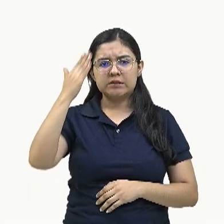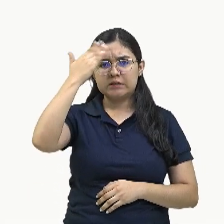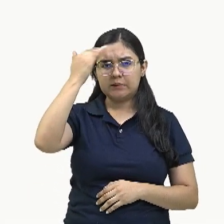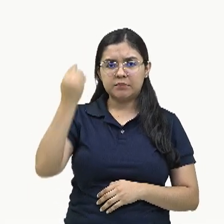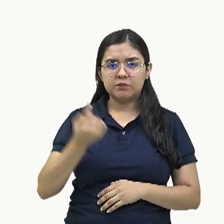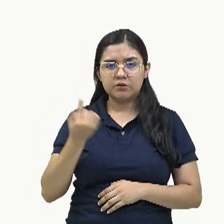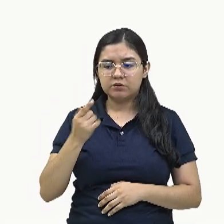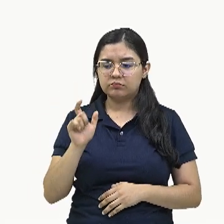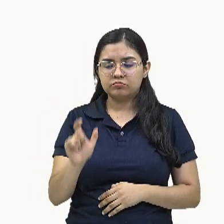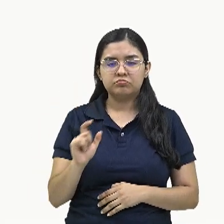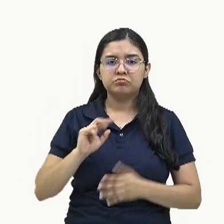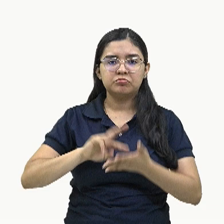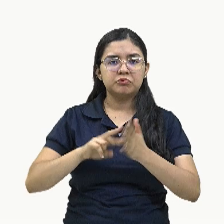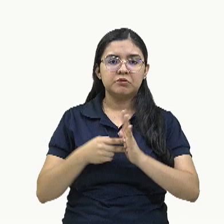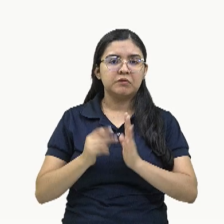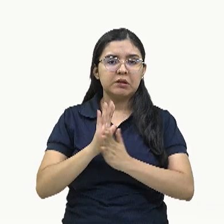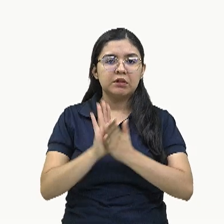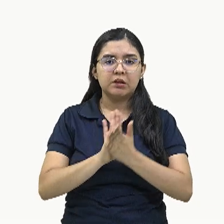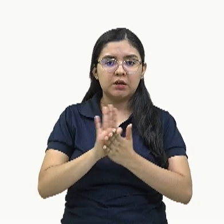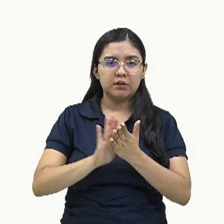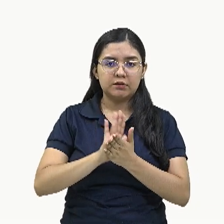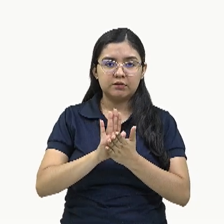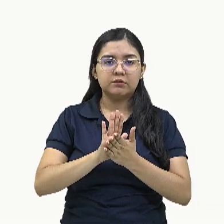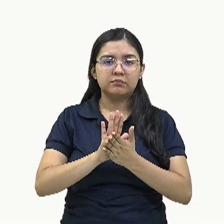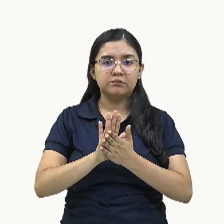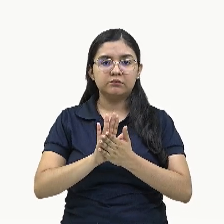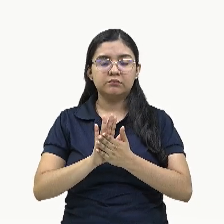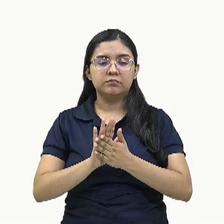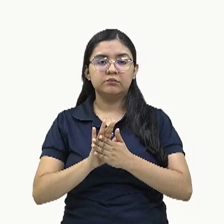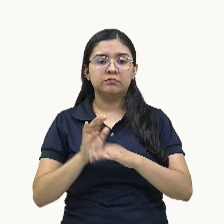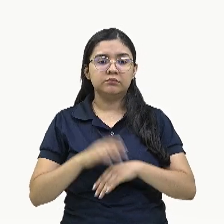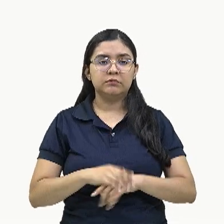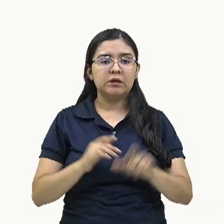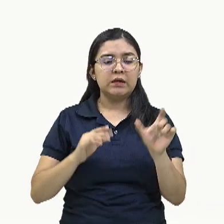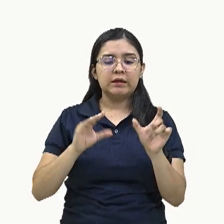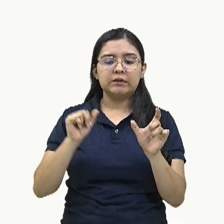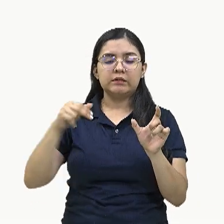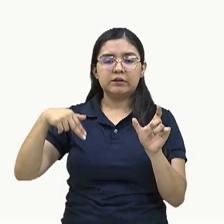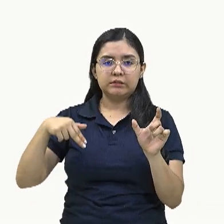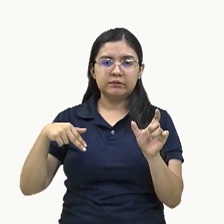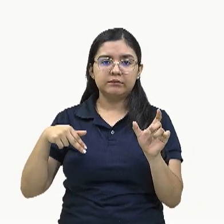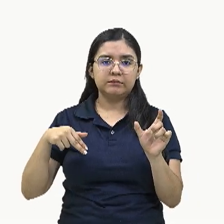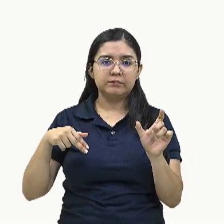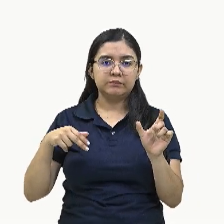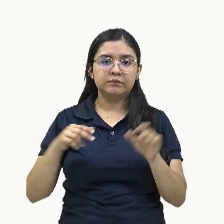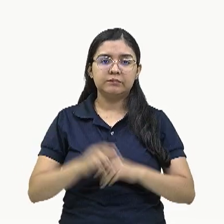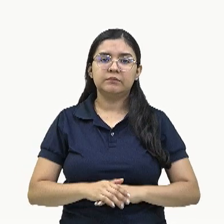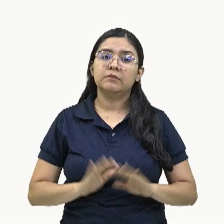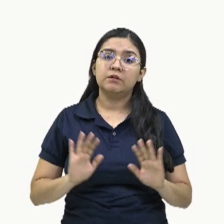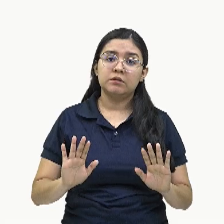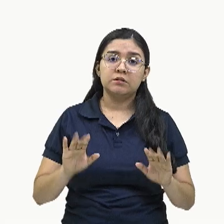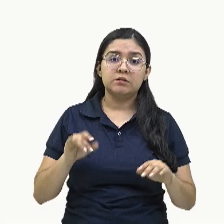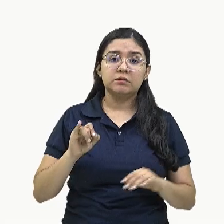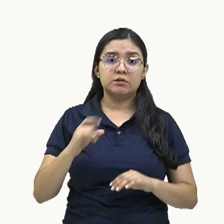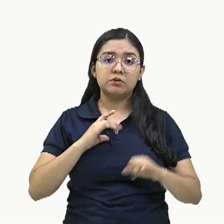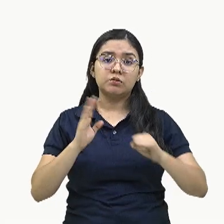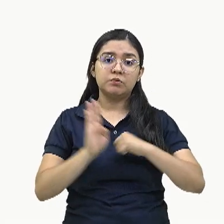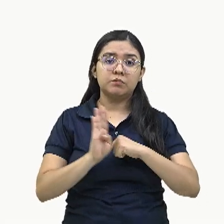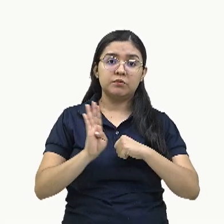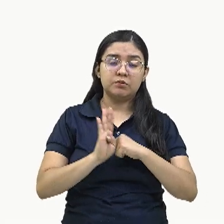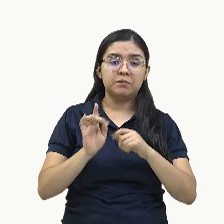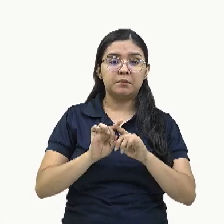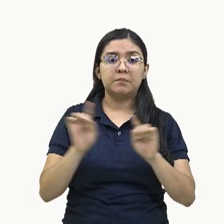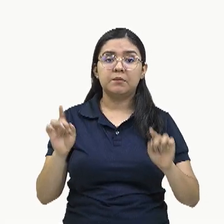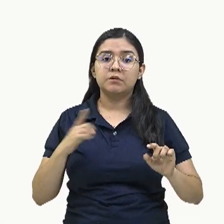não significa nada, ele não significa absolutamente nada, tá? A não ser que ele seja substantivo, mas como